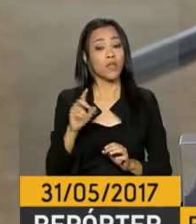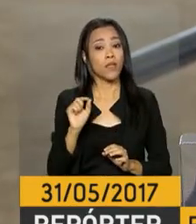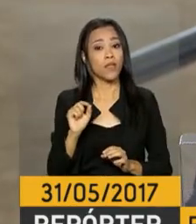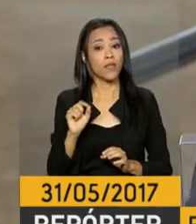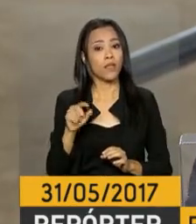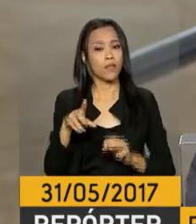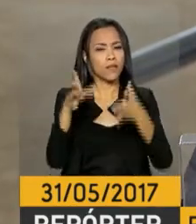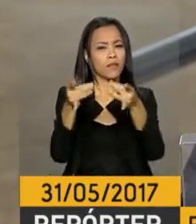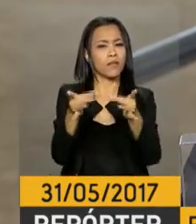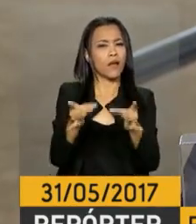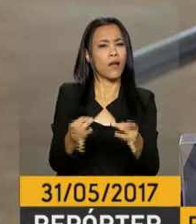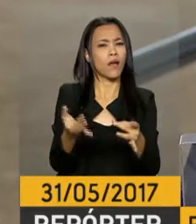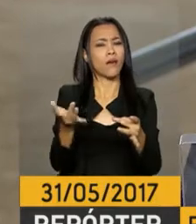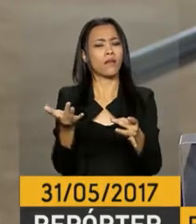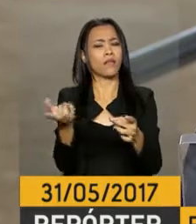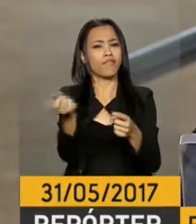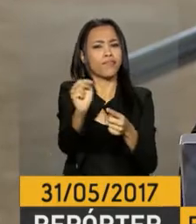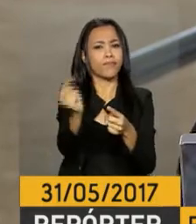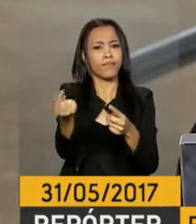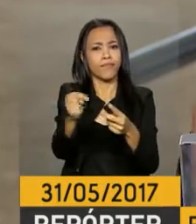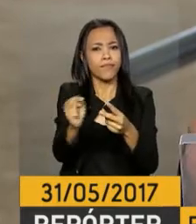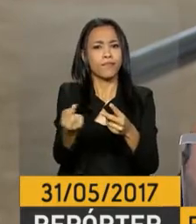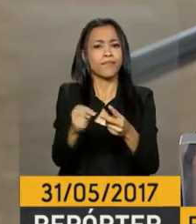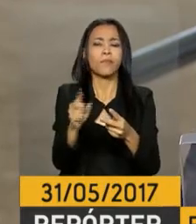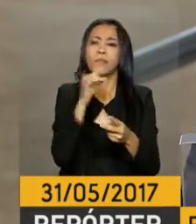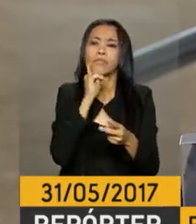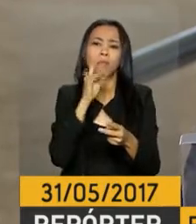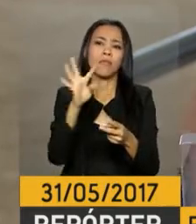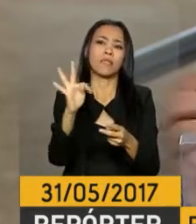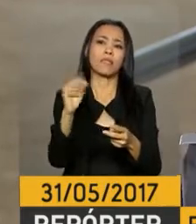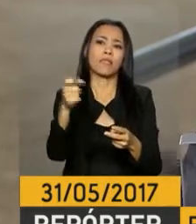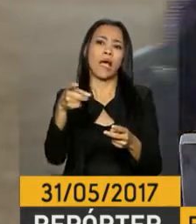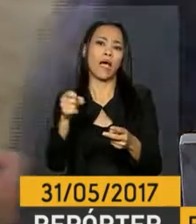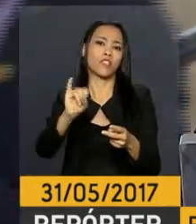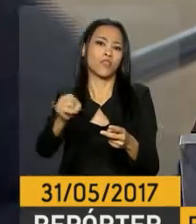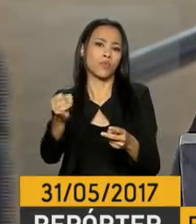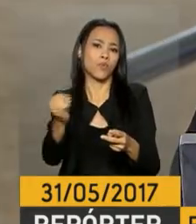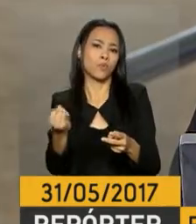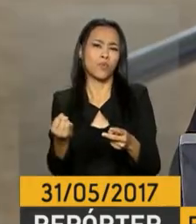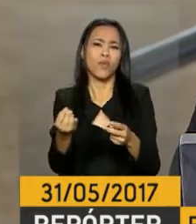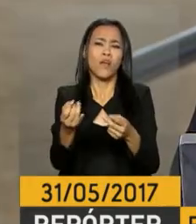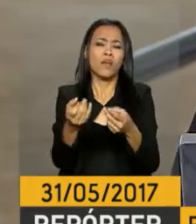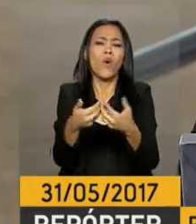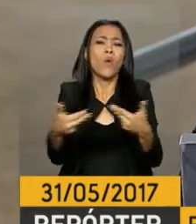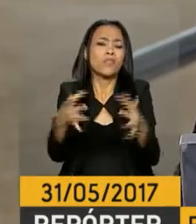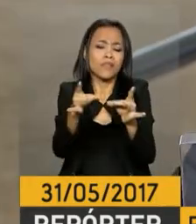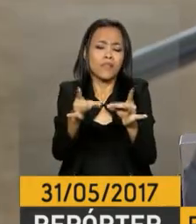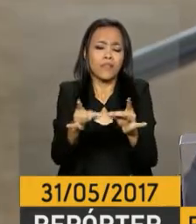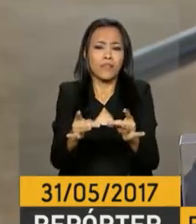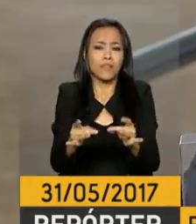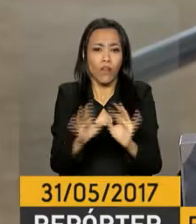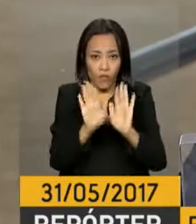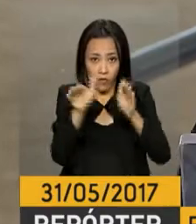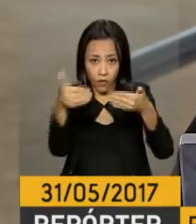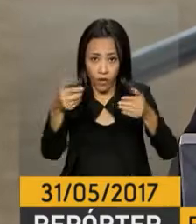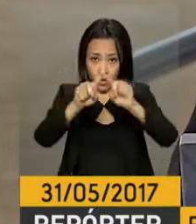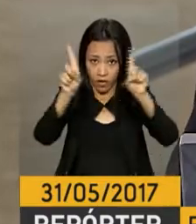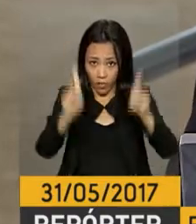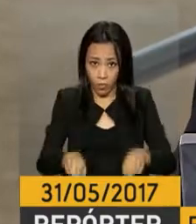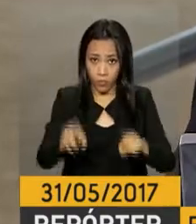no detalhe com relação às taxas de juros, todos os pormenores relacionados ao plano de safra, no sentido